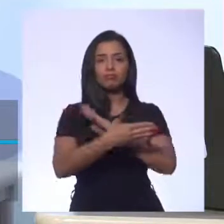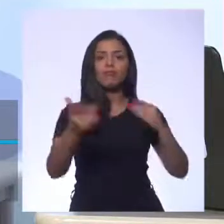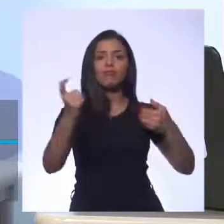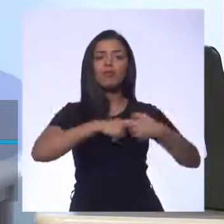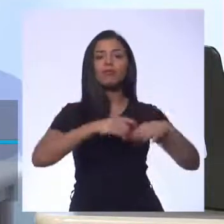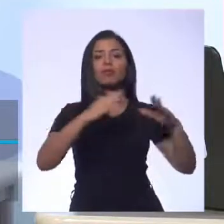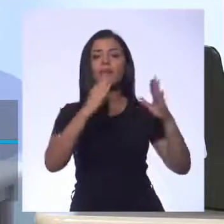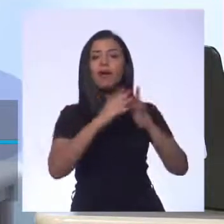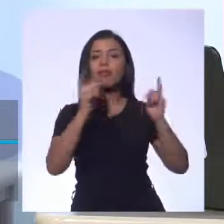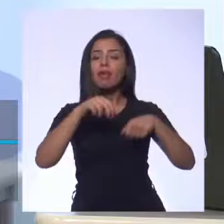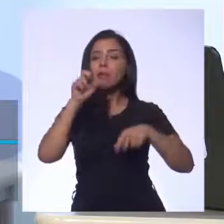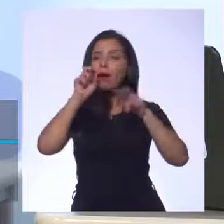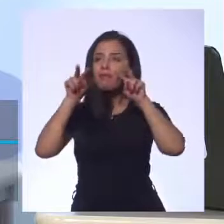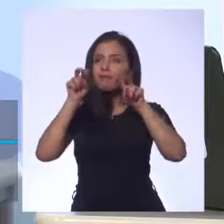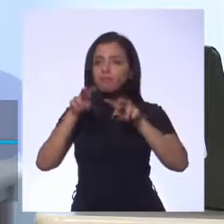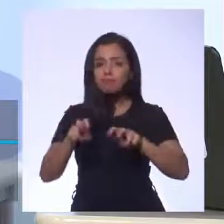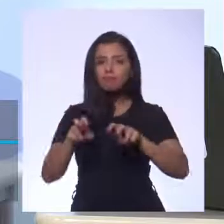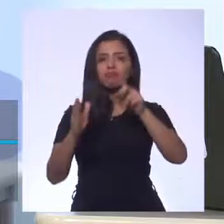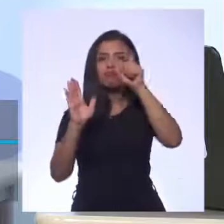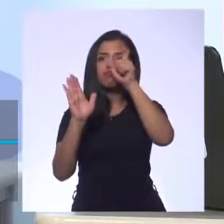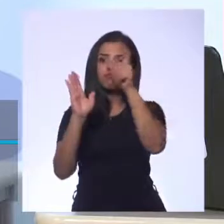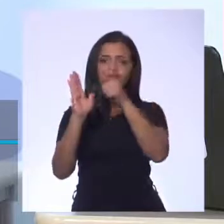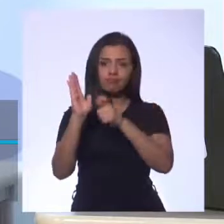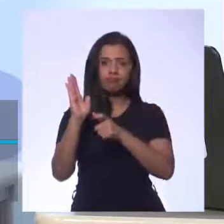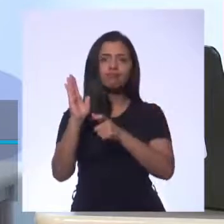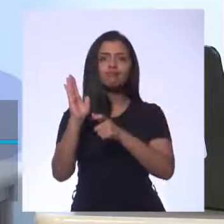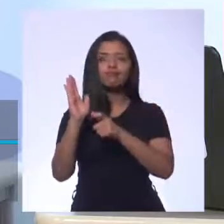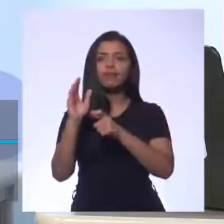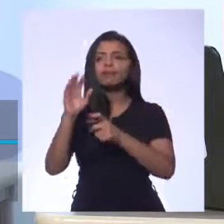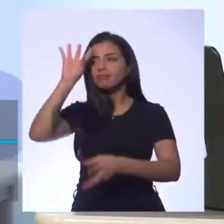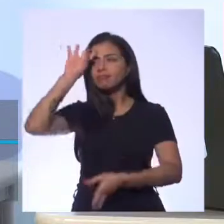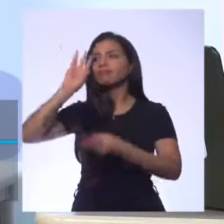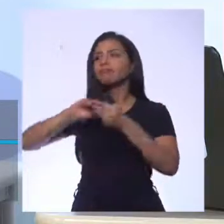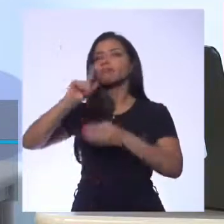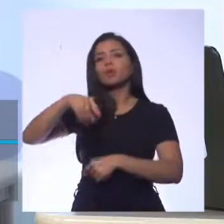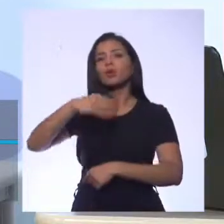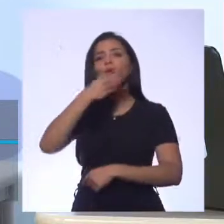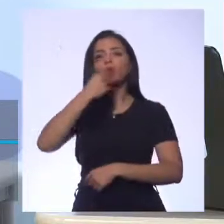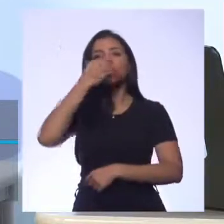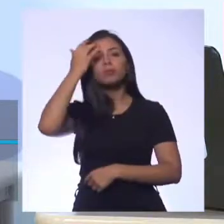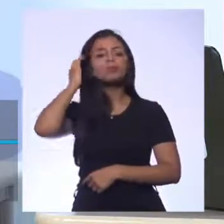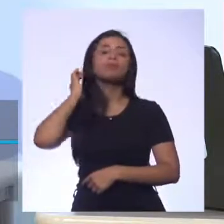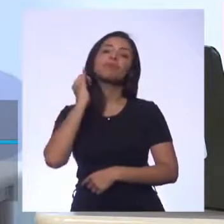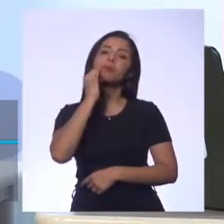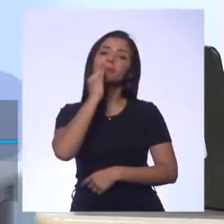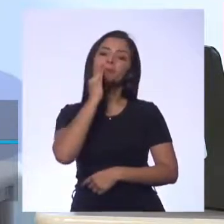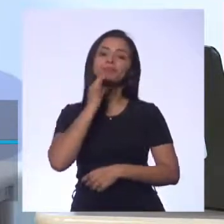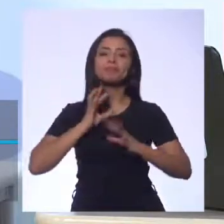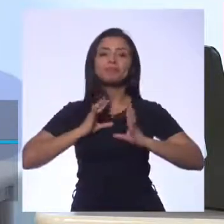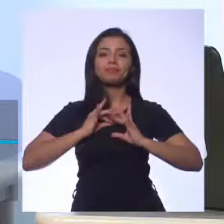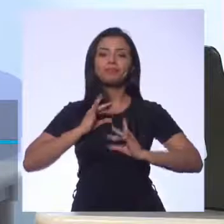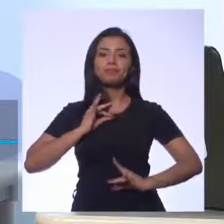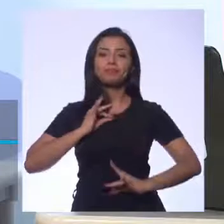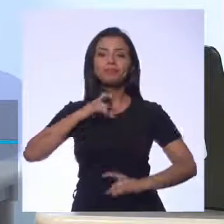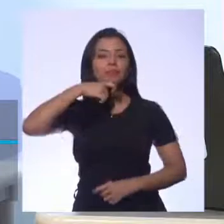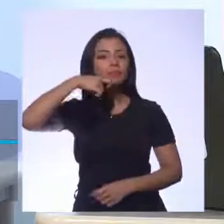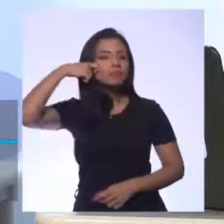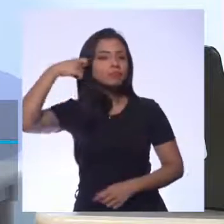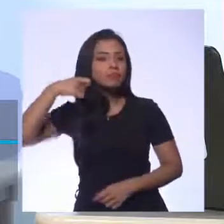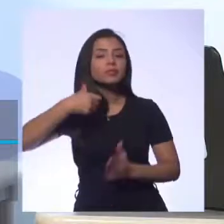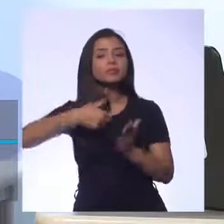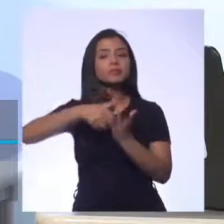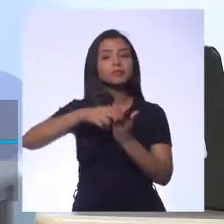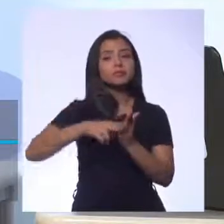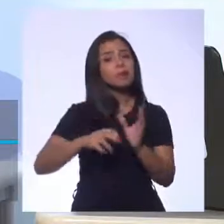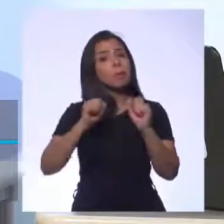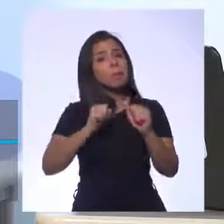que deduzimos que seria um homem, porque fala abotoaduras, fala sobre fazer barba, pincel, enfim. Mas